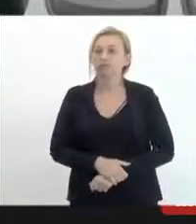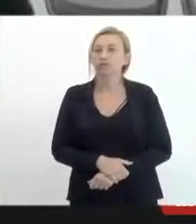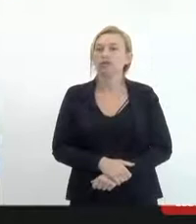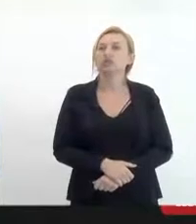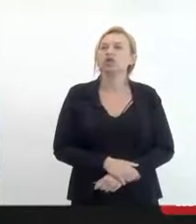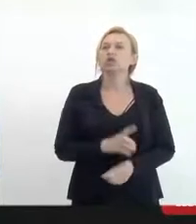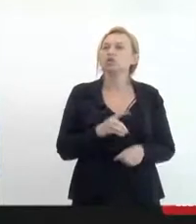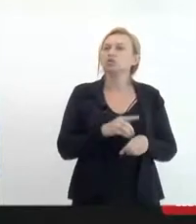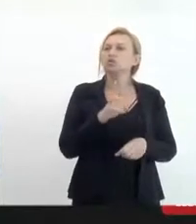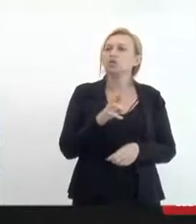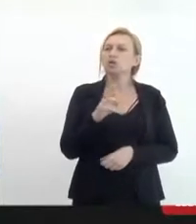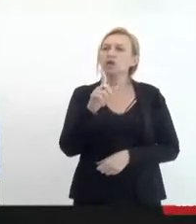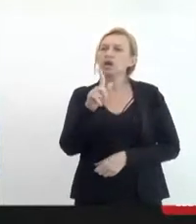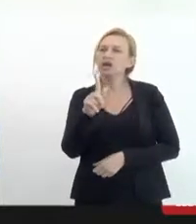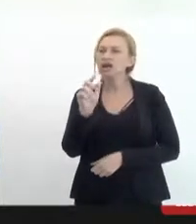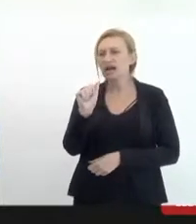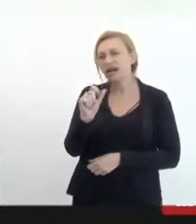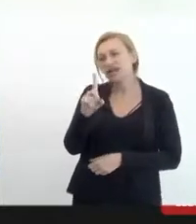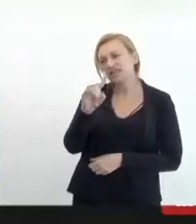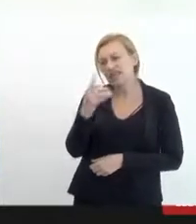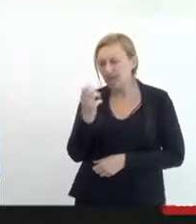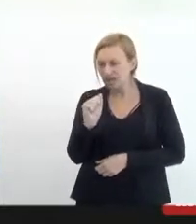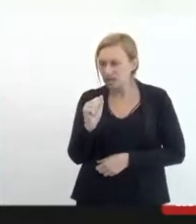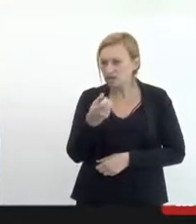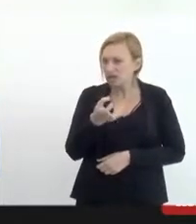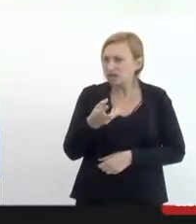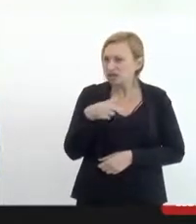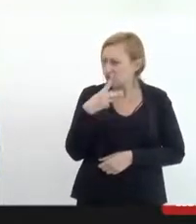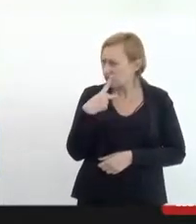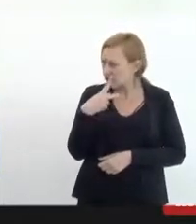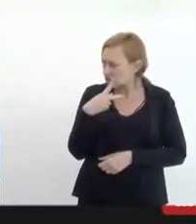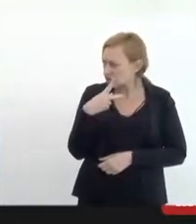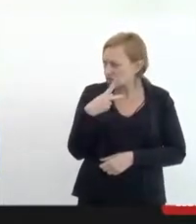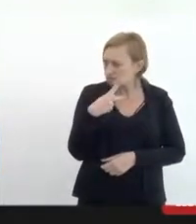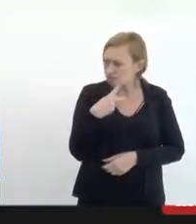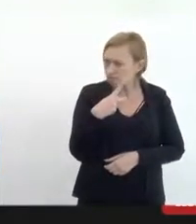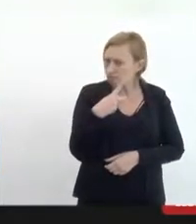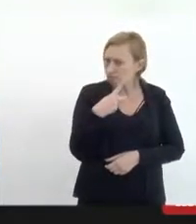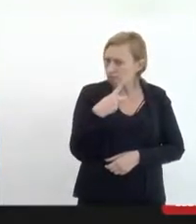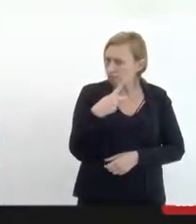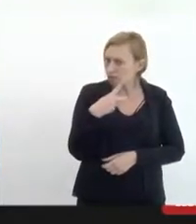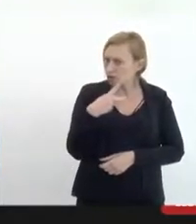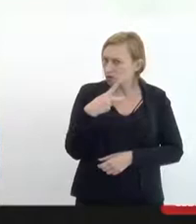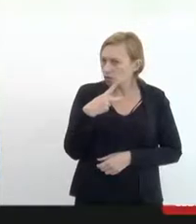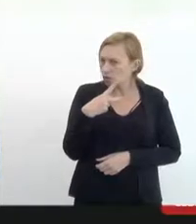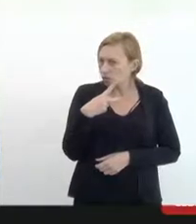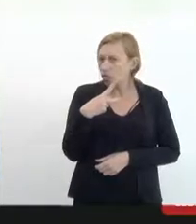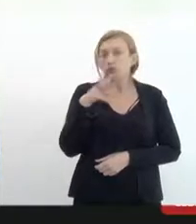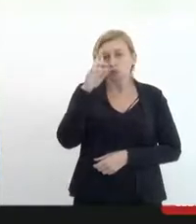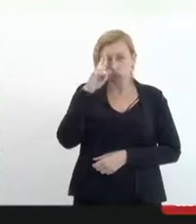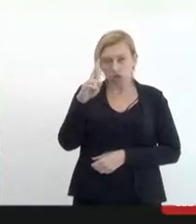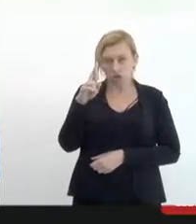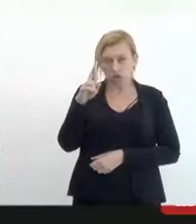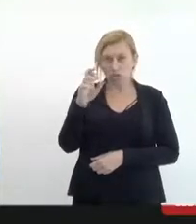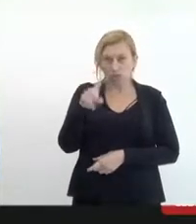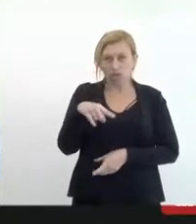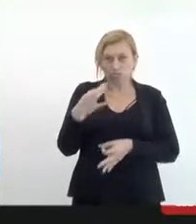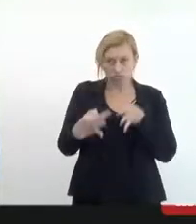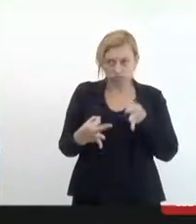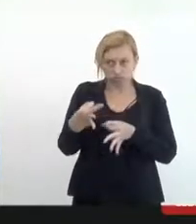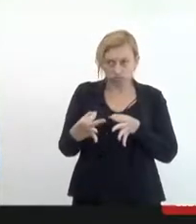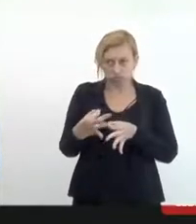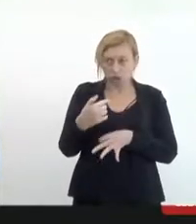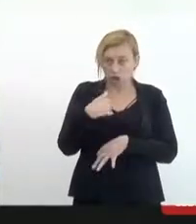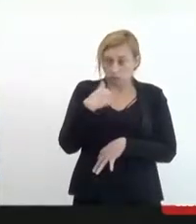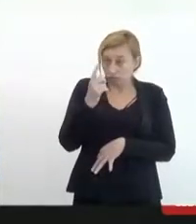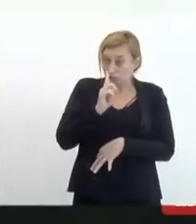Doutor Gadelha, eu queria só lhe ilustrar, e o senhor é um jurista, e eu não